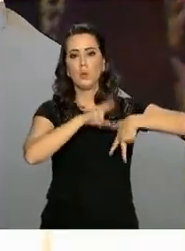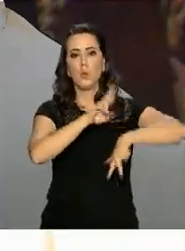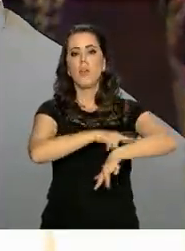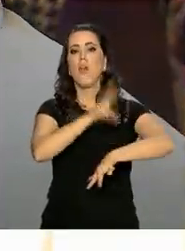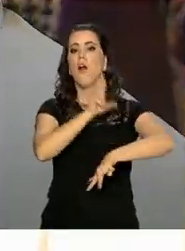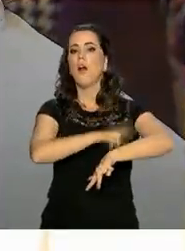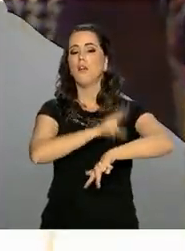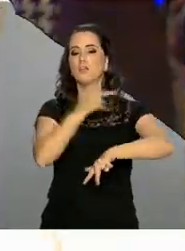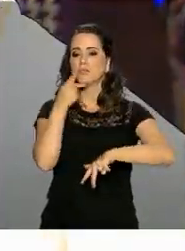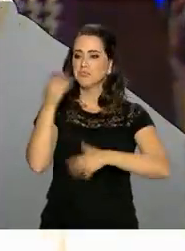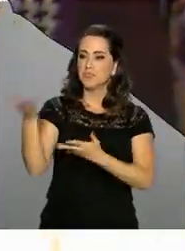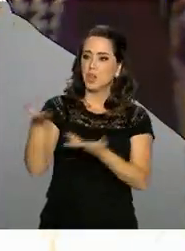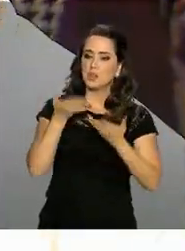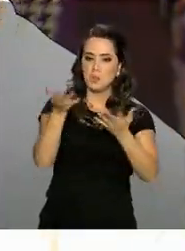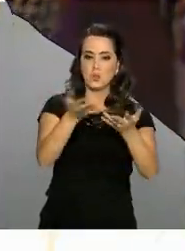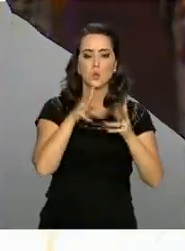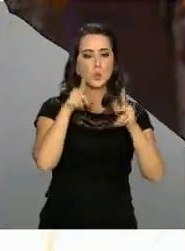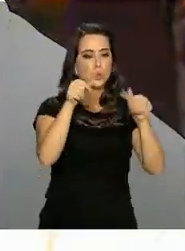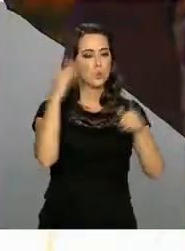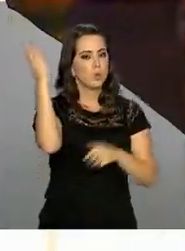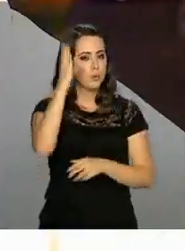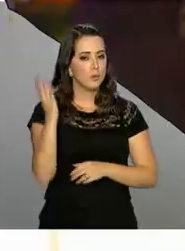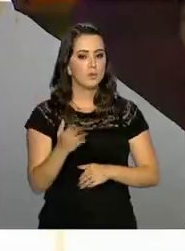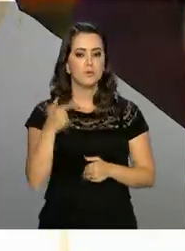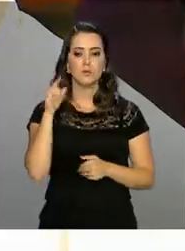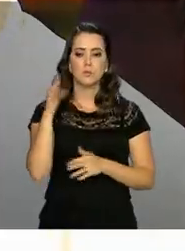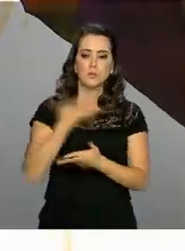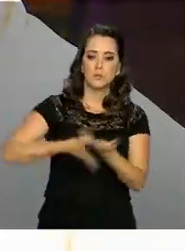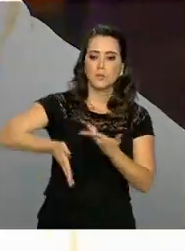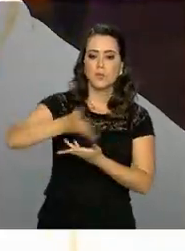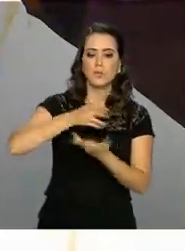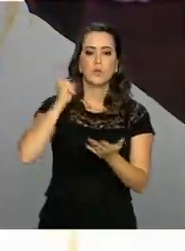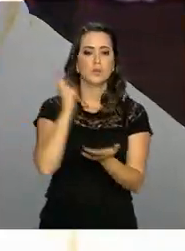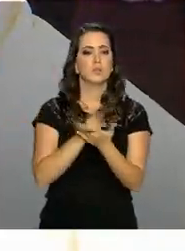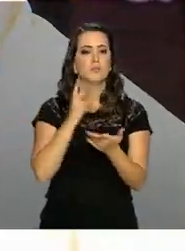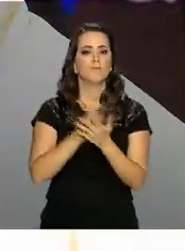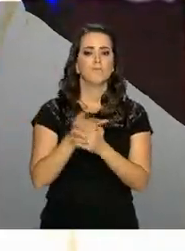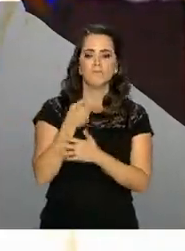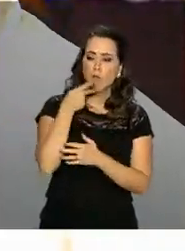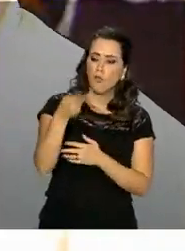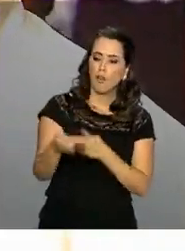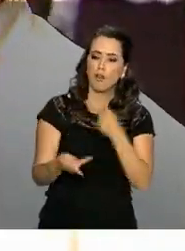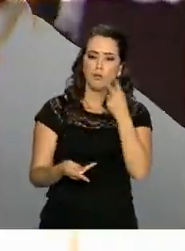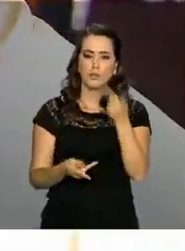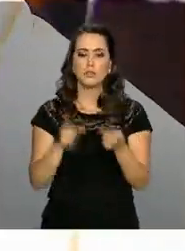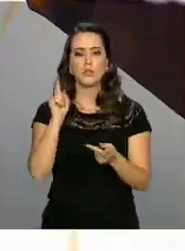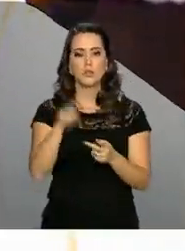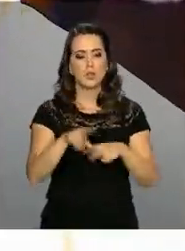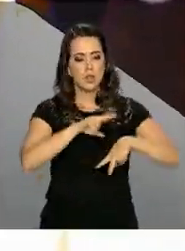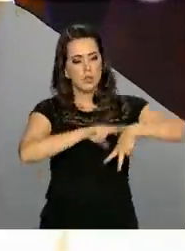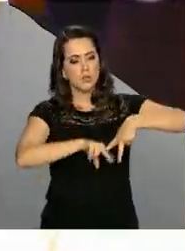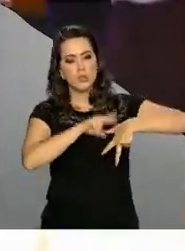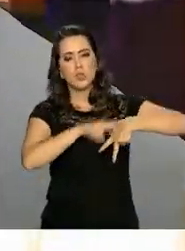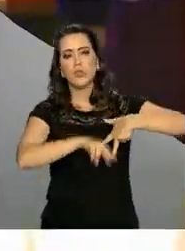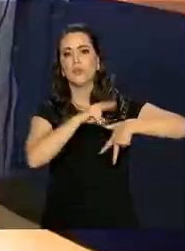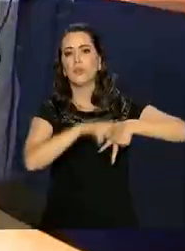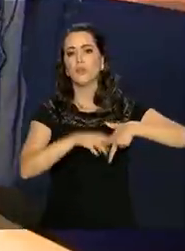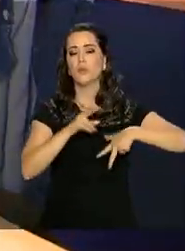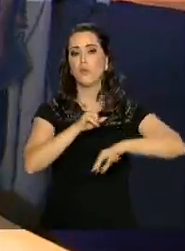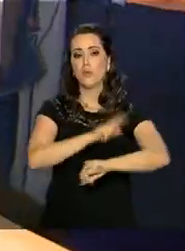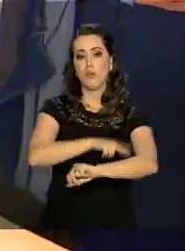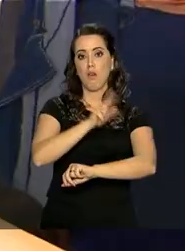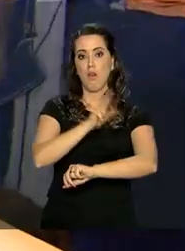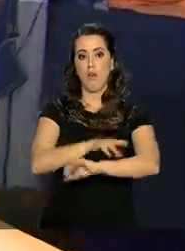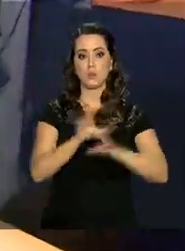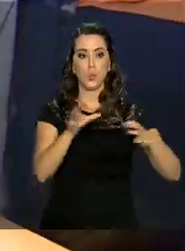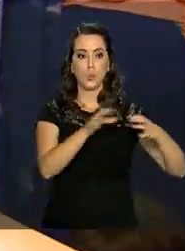receber pós-graduandos de todo o Brasil envolvidos nessa interlocução gênero e etnia. Em